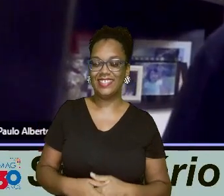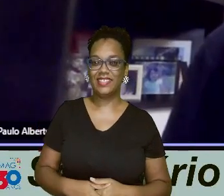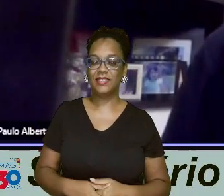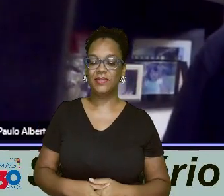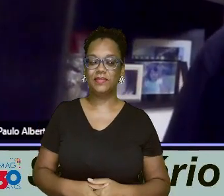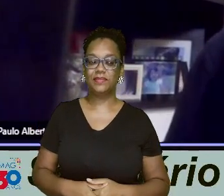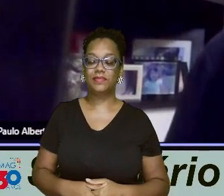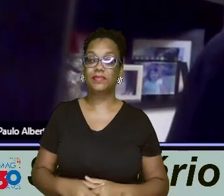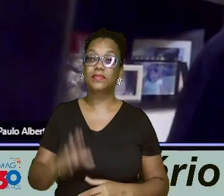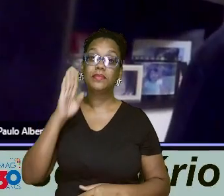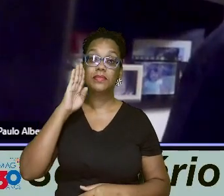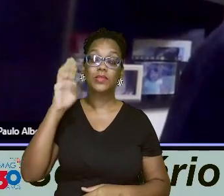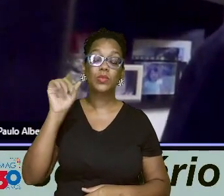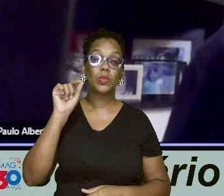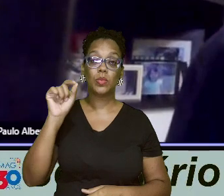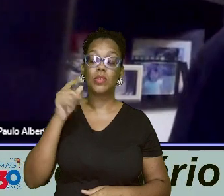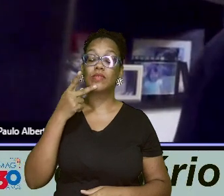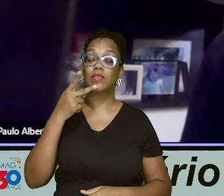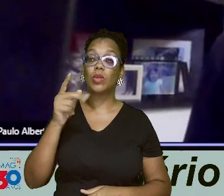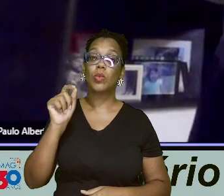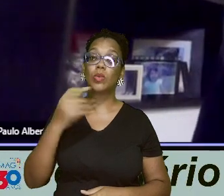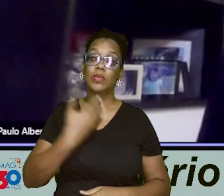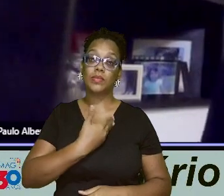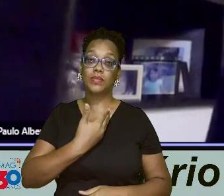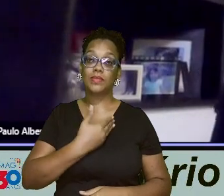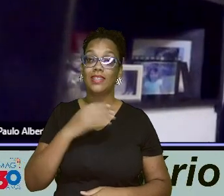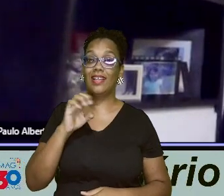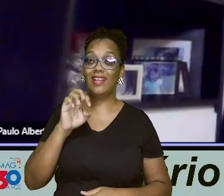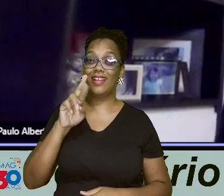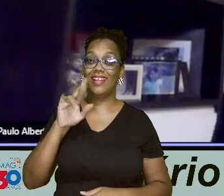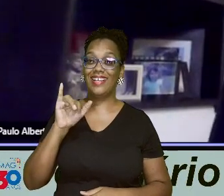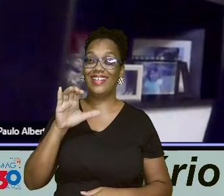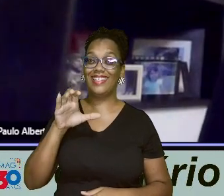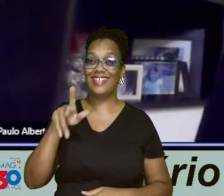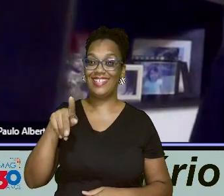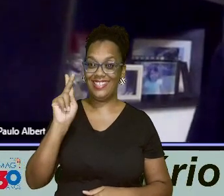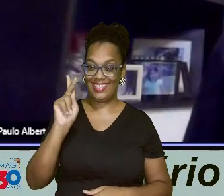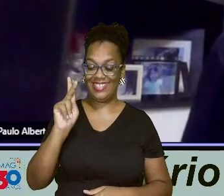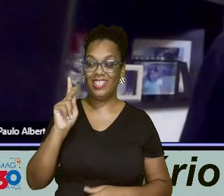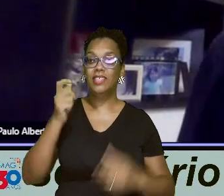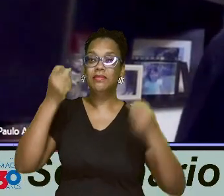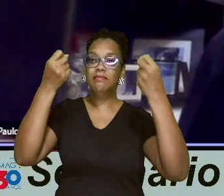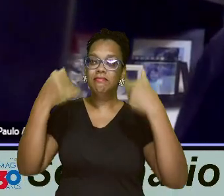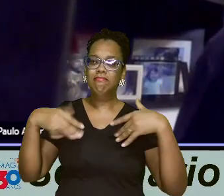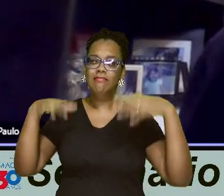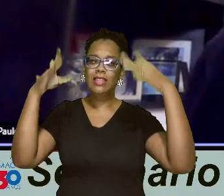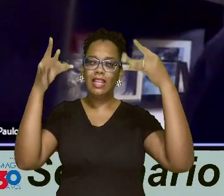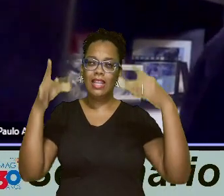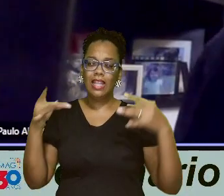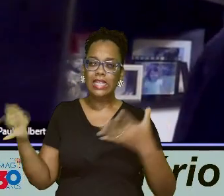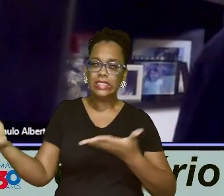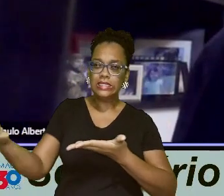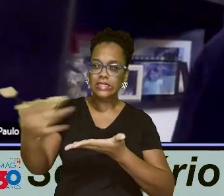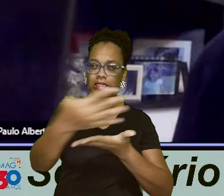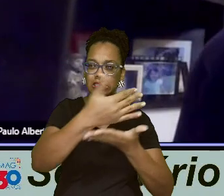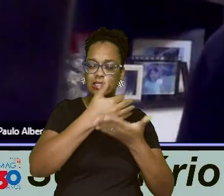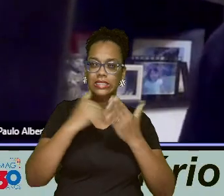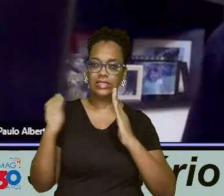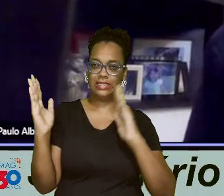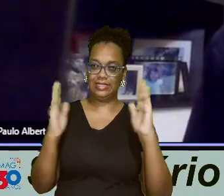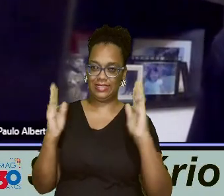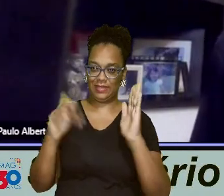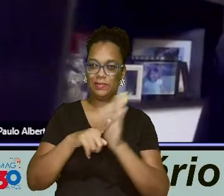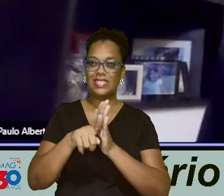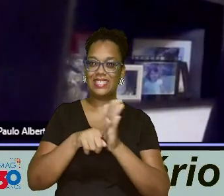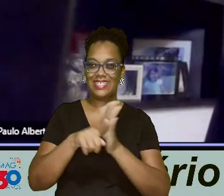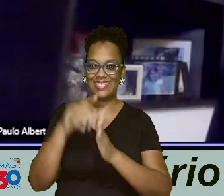Especialmente considerando a fala do colega Eric, que apresentou aqui os dados que nós conseguimos coletar ao tempo da pesquisa empírica,